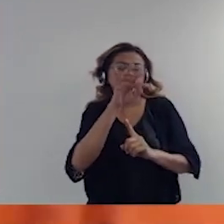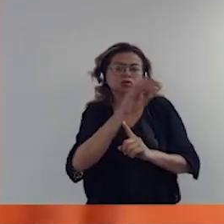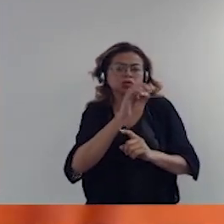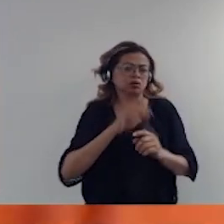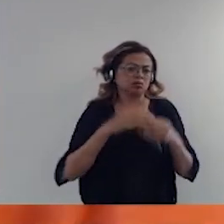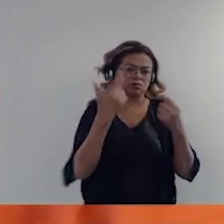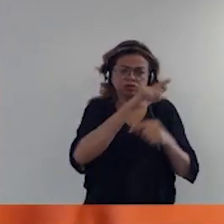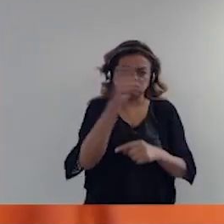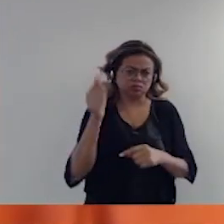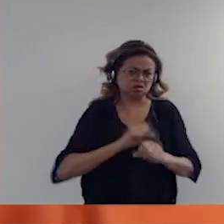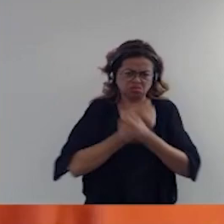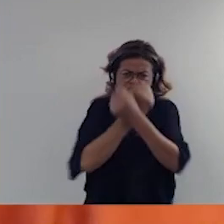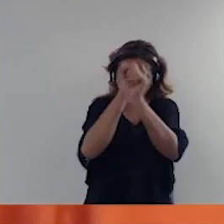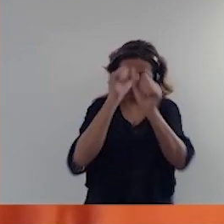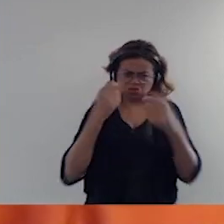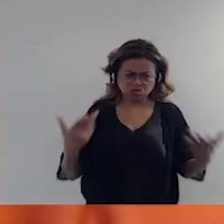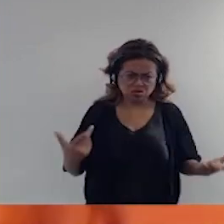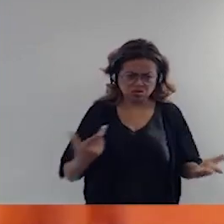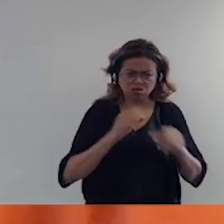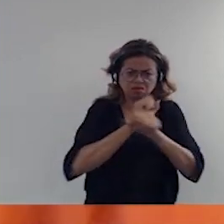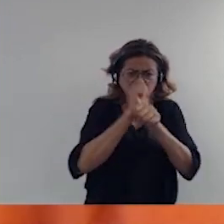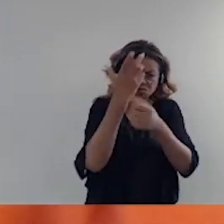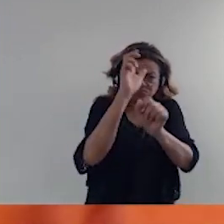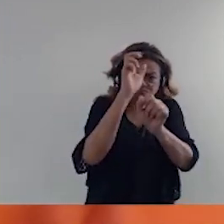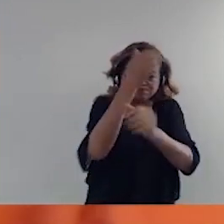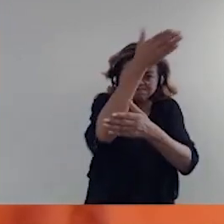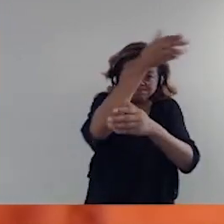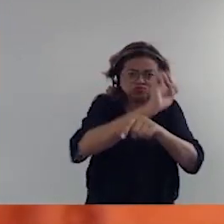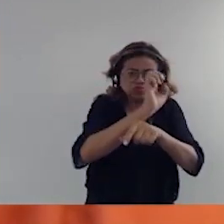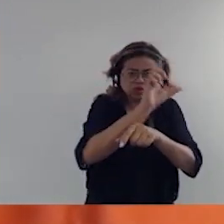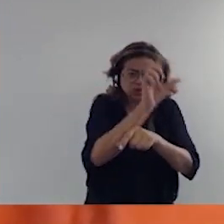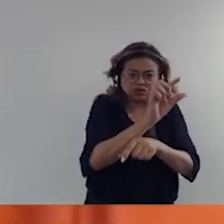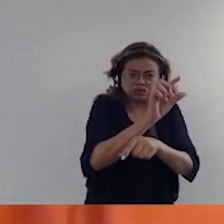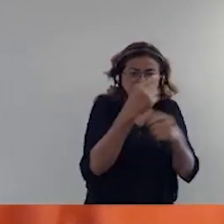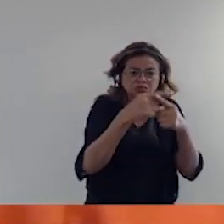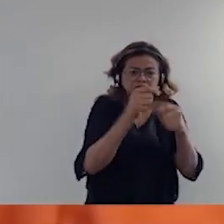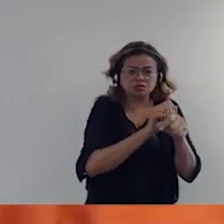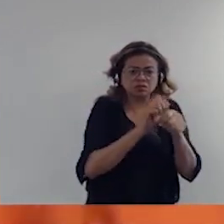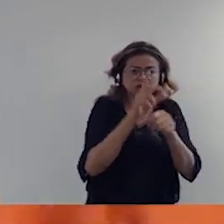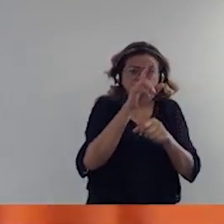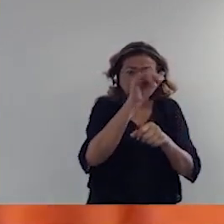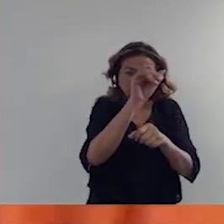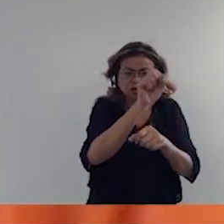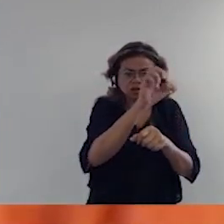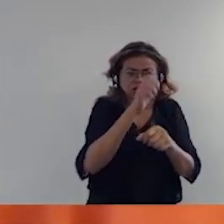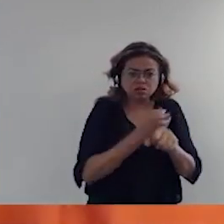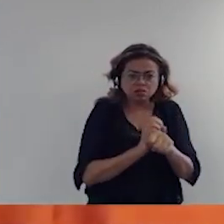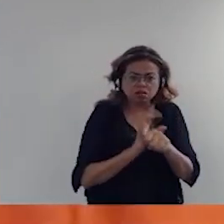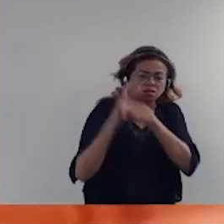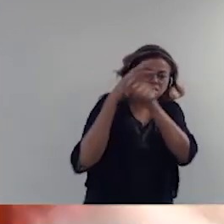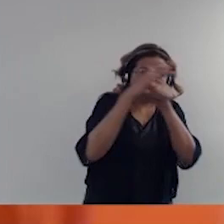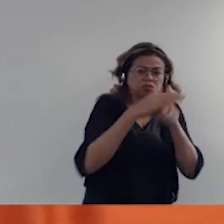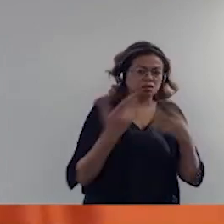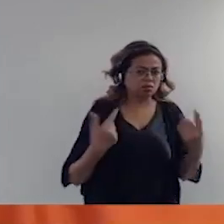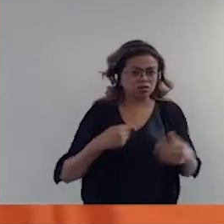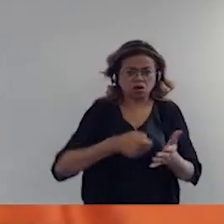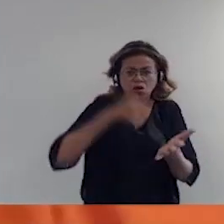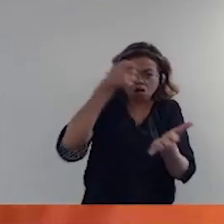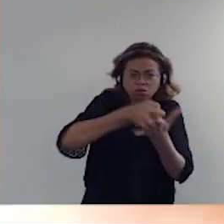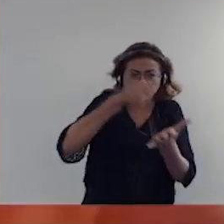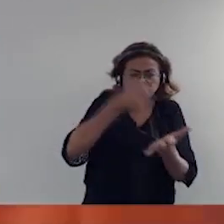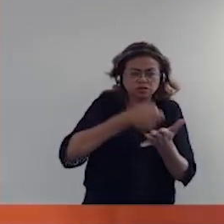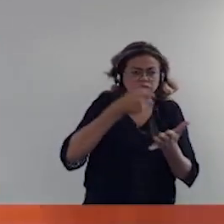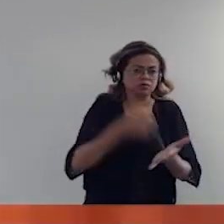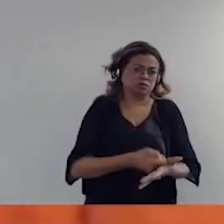mínimo. É impossível um Estado mínimo nessa crise de pandemia, porque há uma valorização,